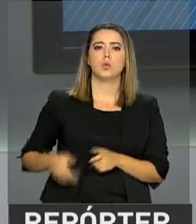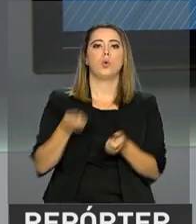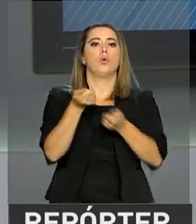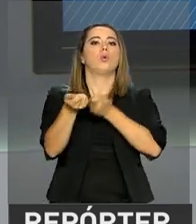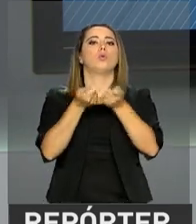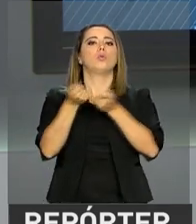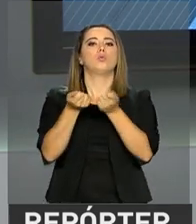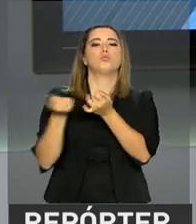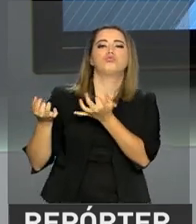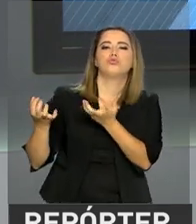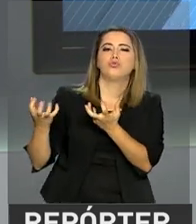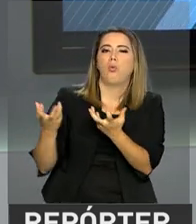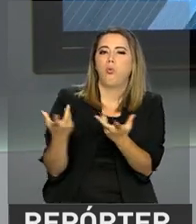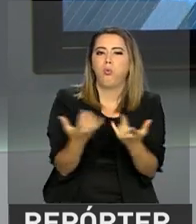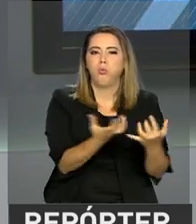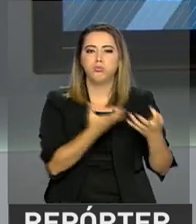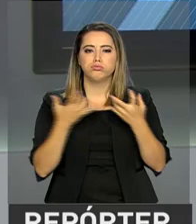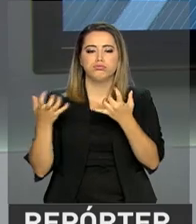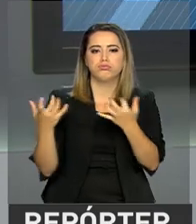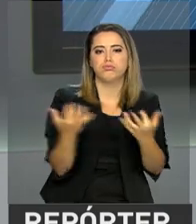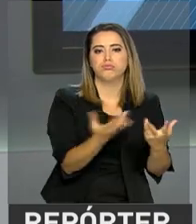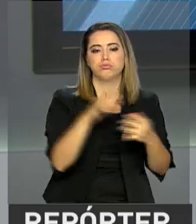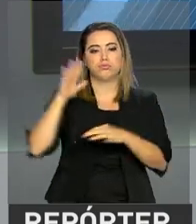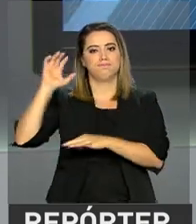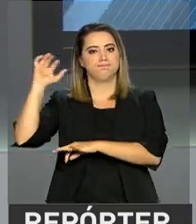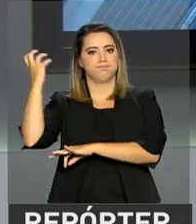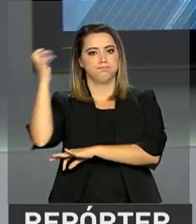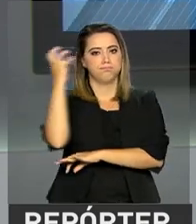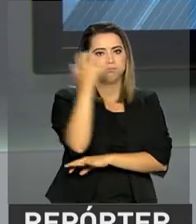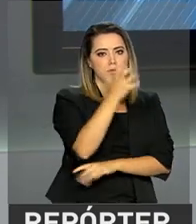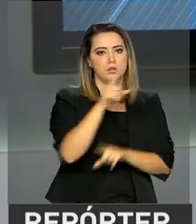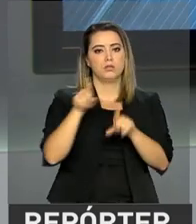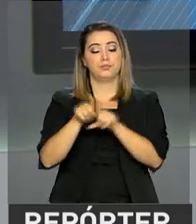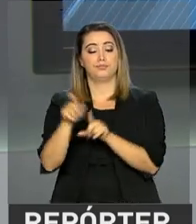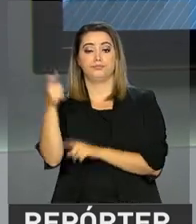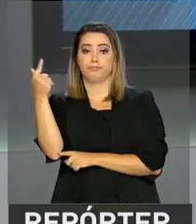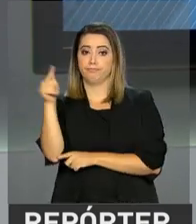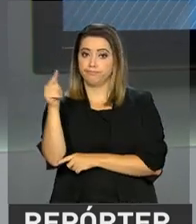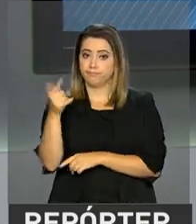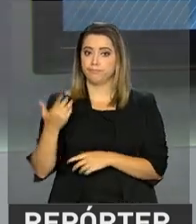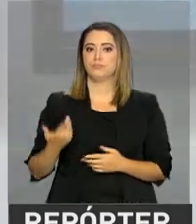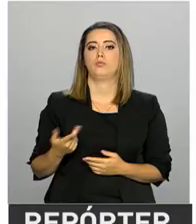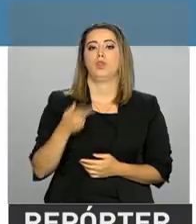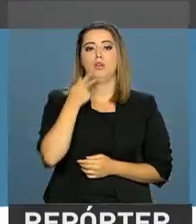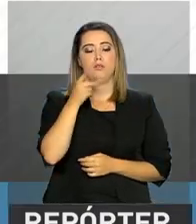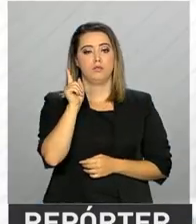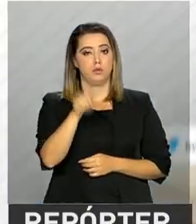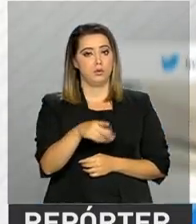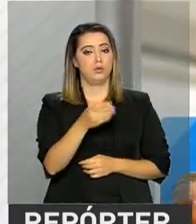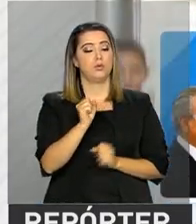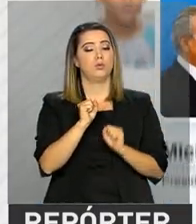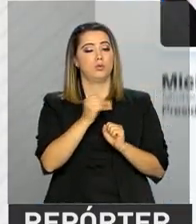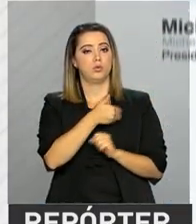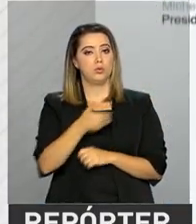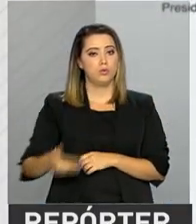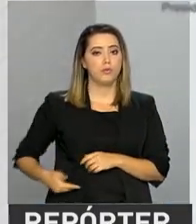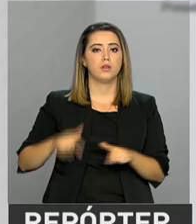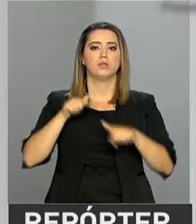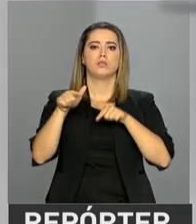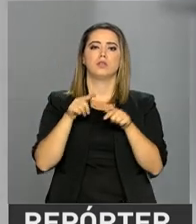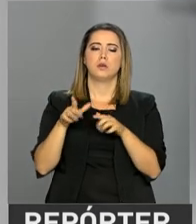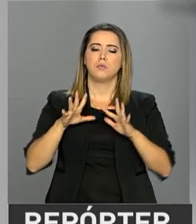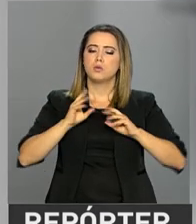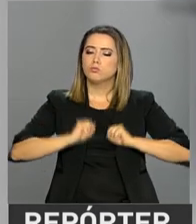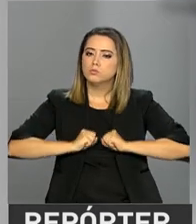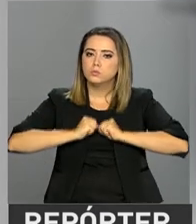para controlar o incêndio que atingiu o parque nacional da chapada dos veadeiros em goiás temer afirmou que o poder executivo trabalha com força